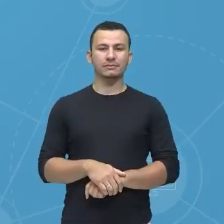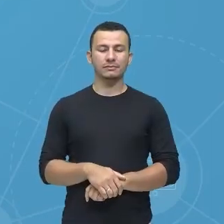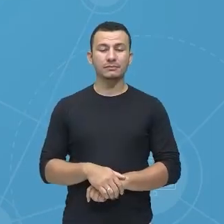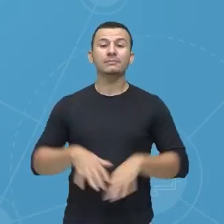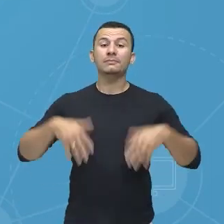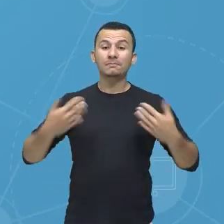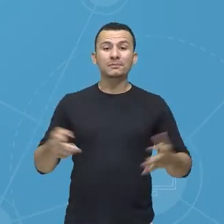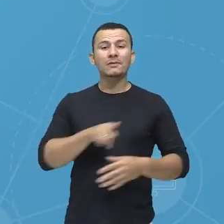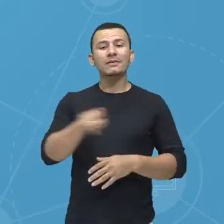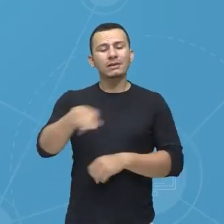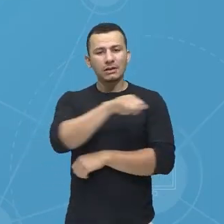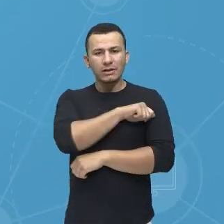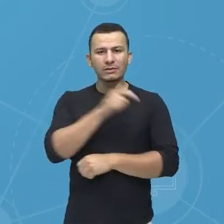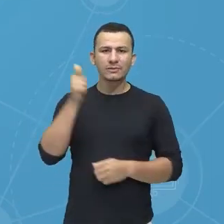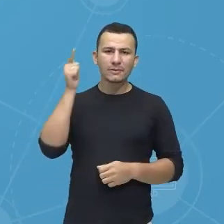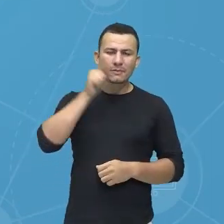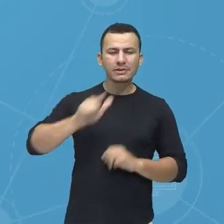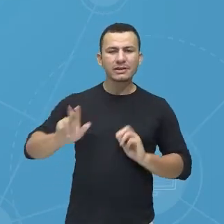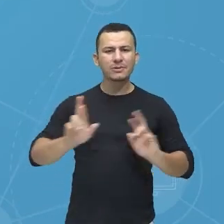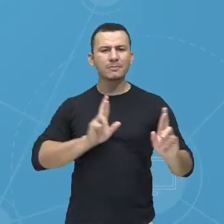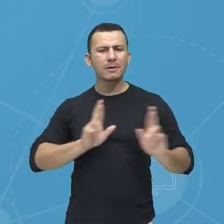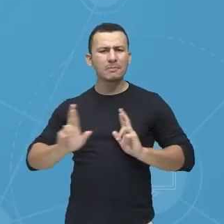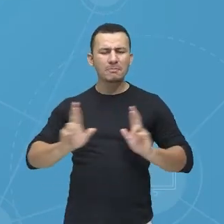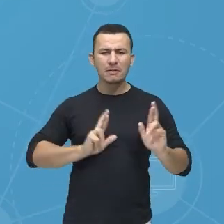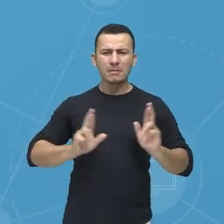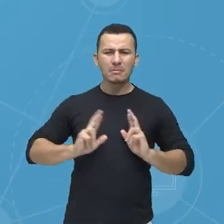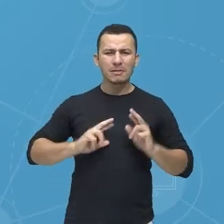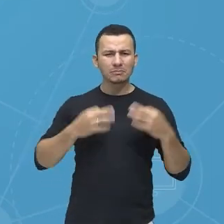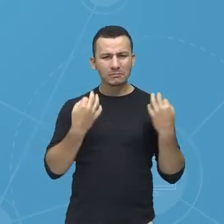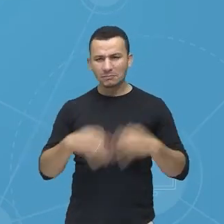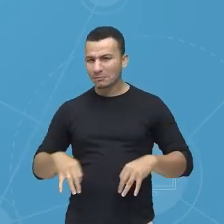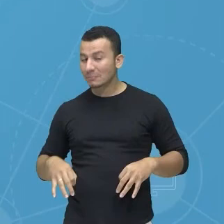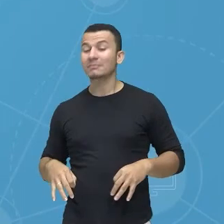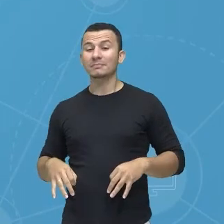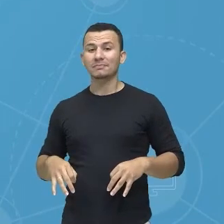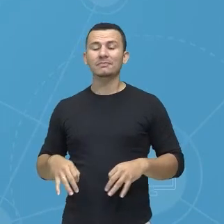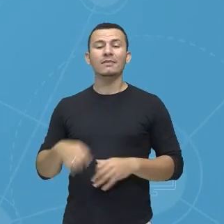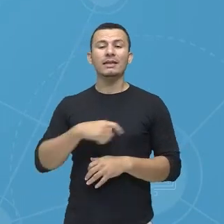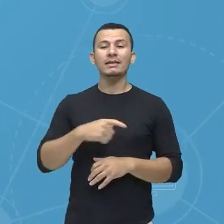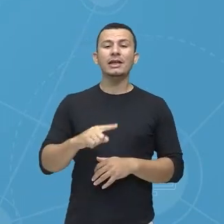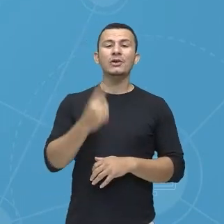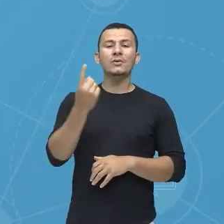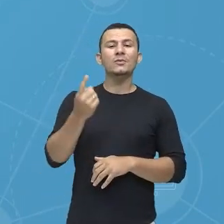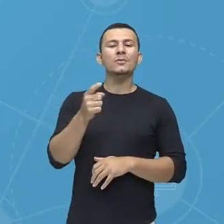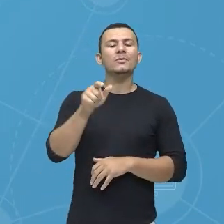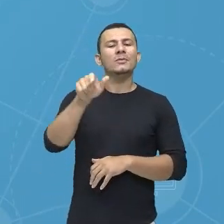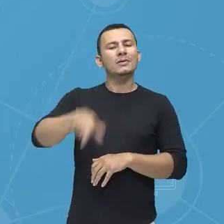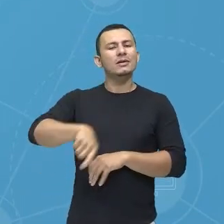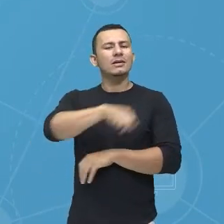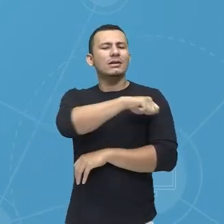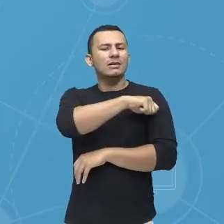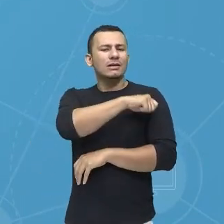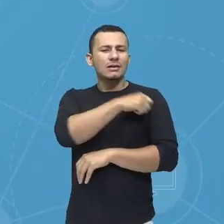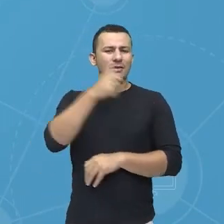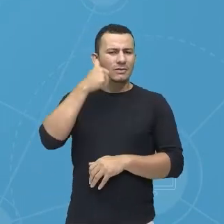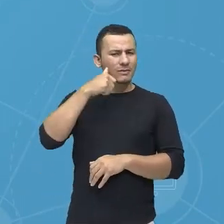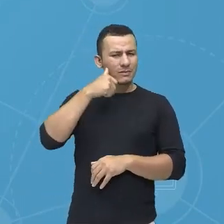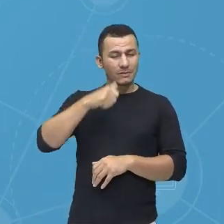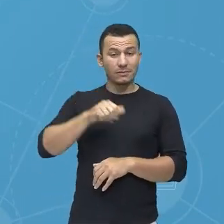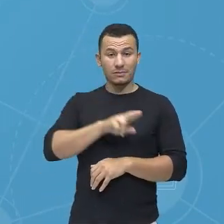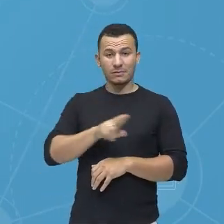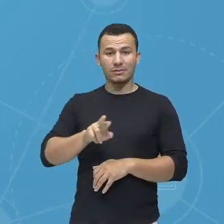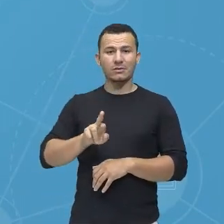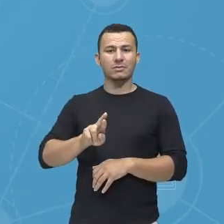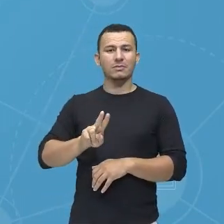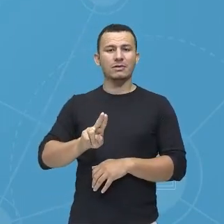Então, pessoal, conseguiram responder as questões? Já temos uma participante, que é a Ruth Sanches,